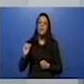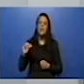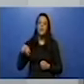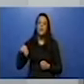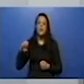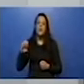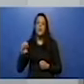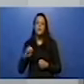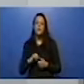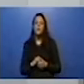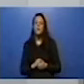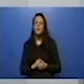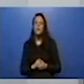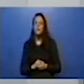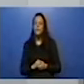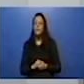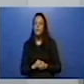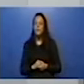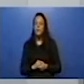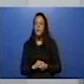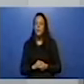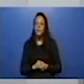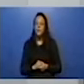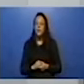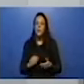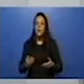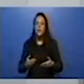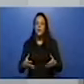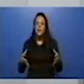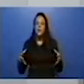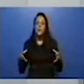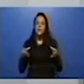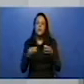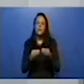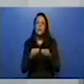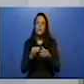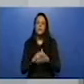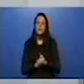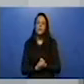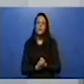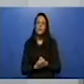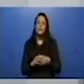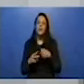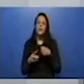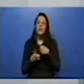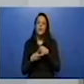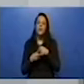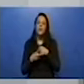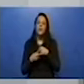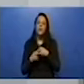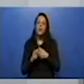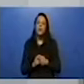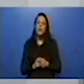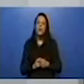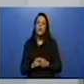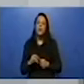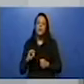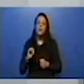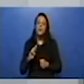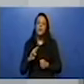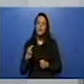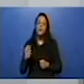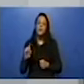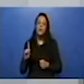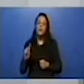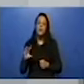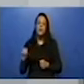C-A-M-E, ok? Então, vamos fazer aqui um bom resumo da situação. Verbo irregular é aquele que no